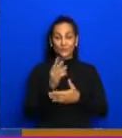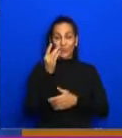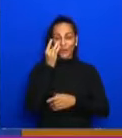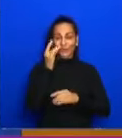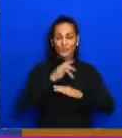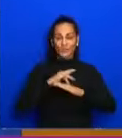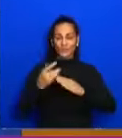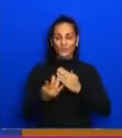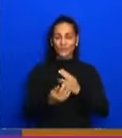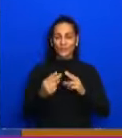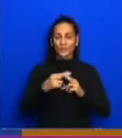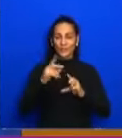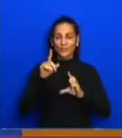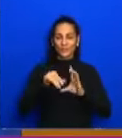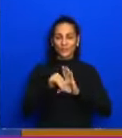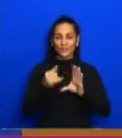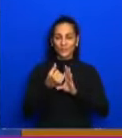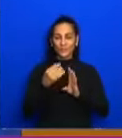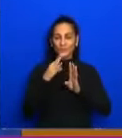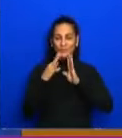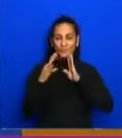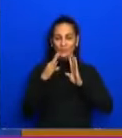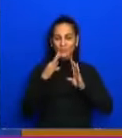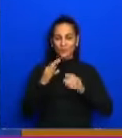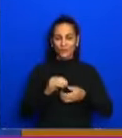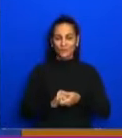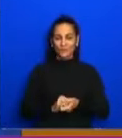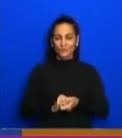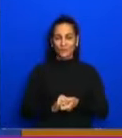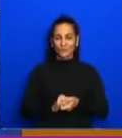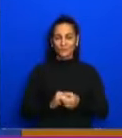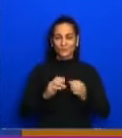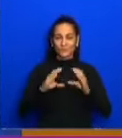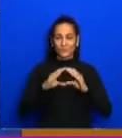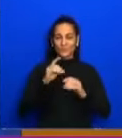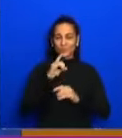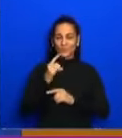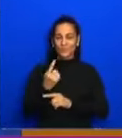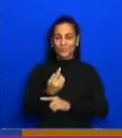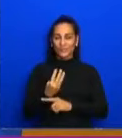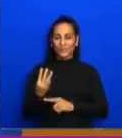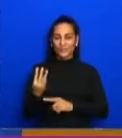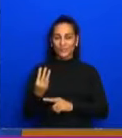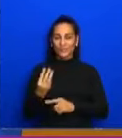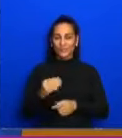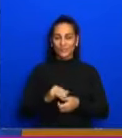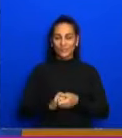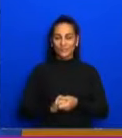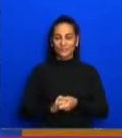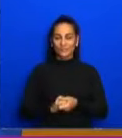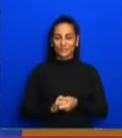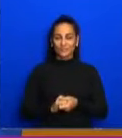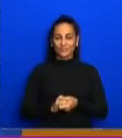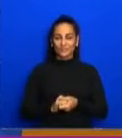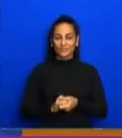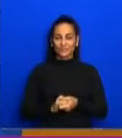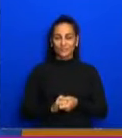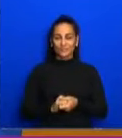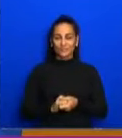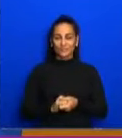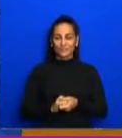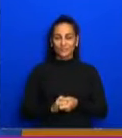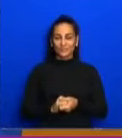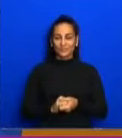ao vivo pelos perfis da Caixa e da Rede TV no YouTube e no Facebook. Bola verde número 13, verde